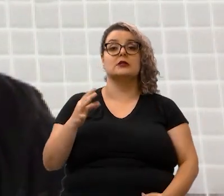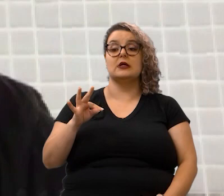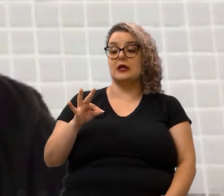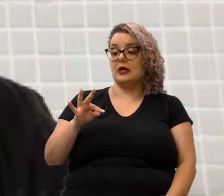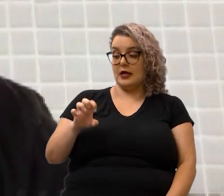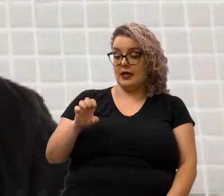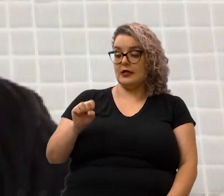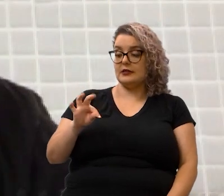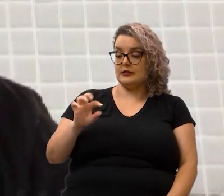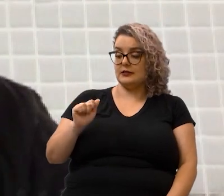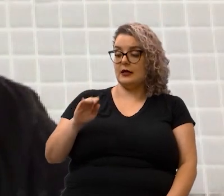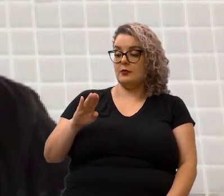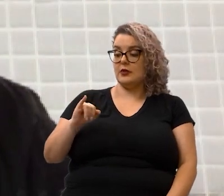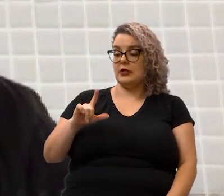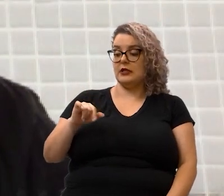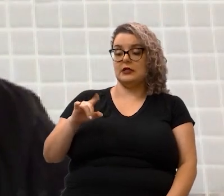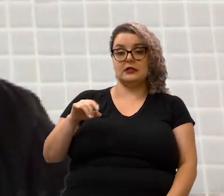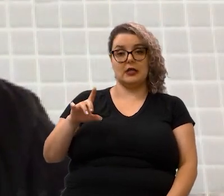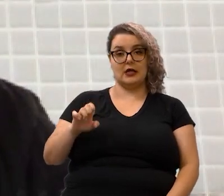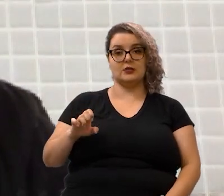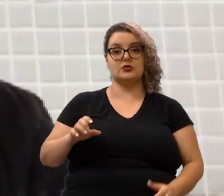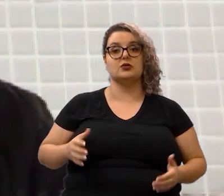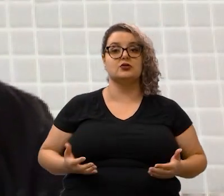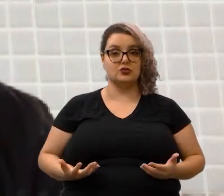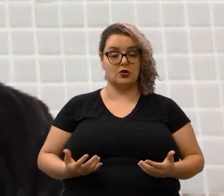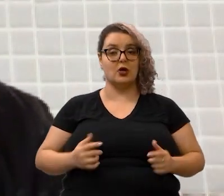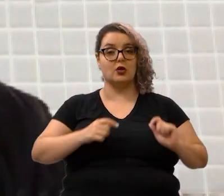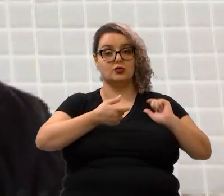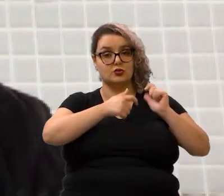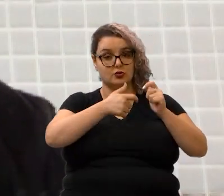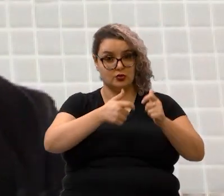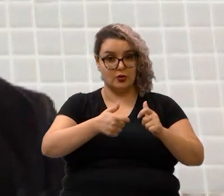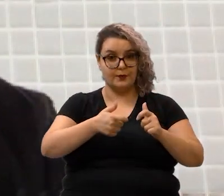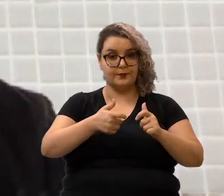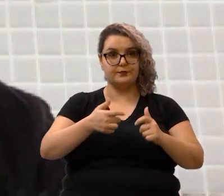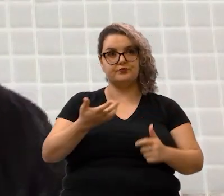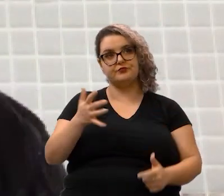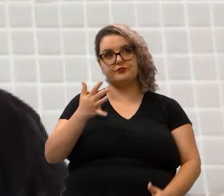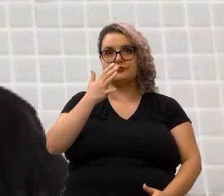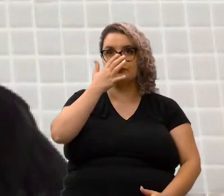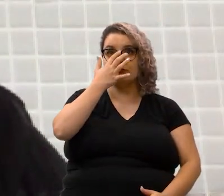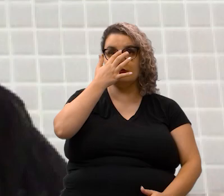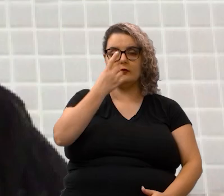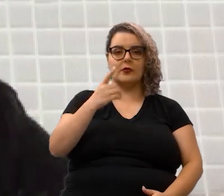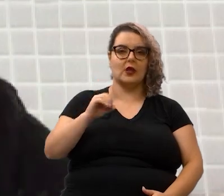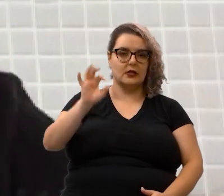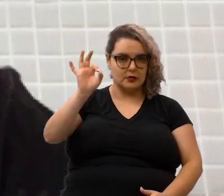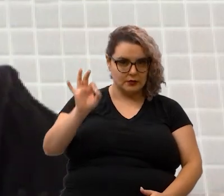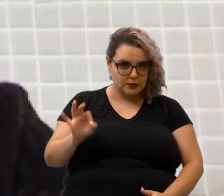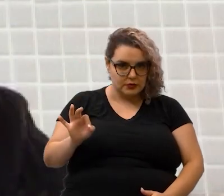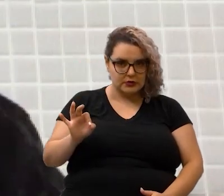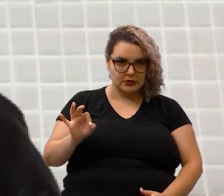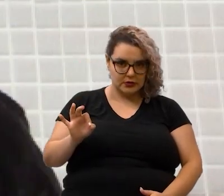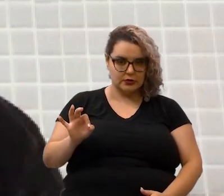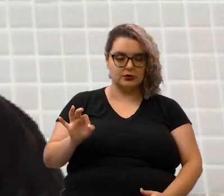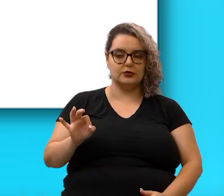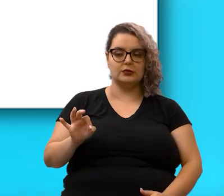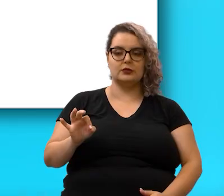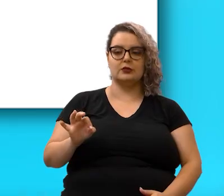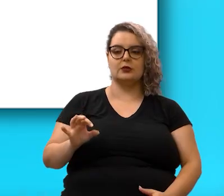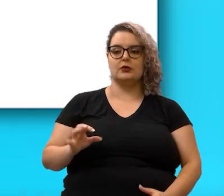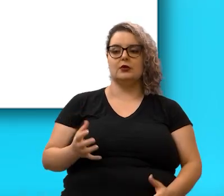estabilidade? A prótese de quadril convencional, ela luxa em 10% dos casos,